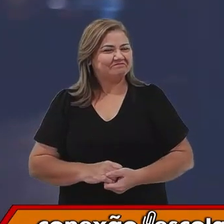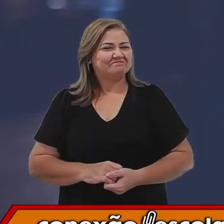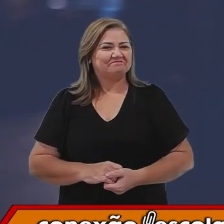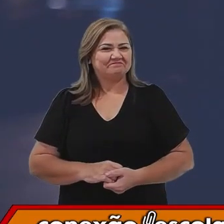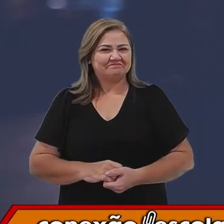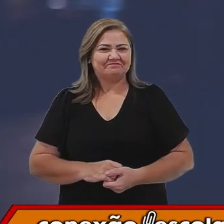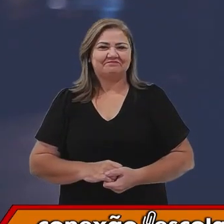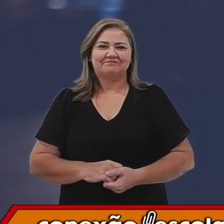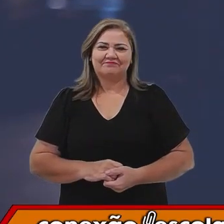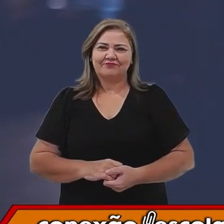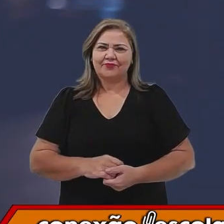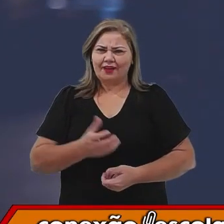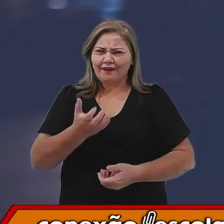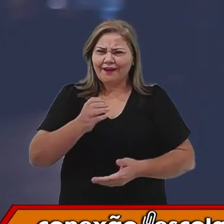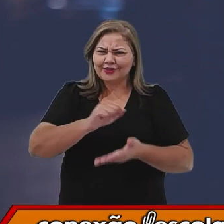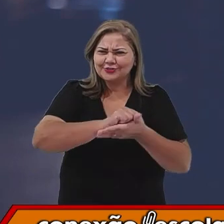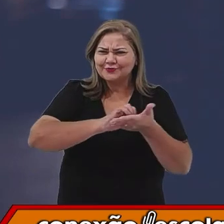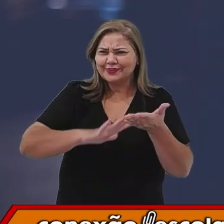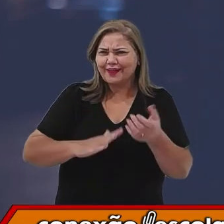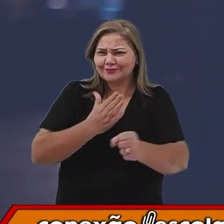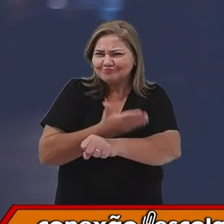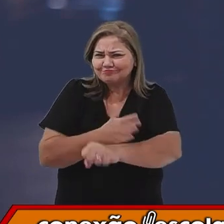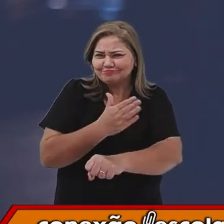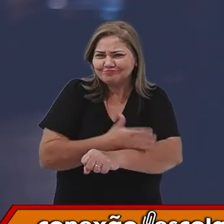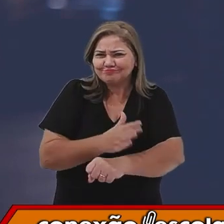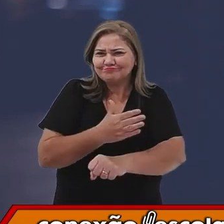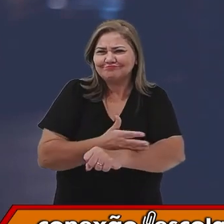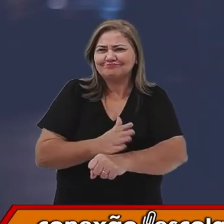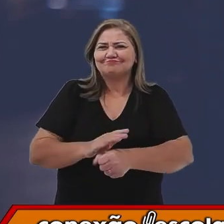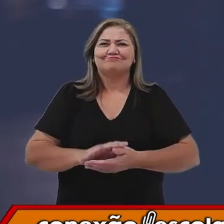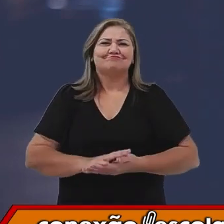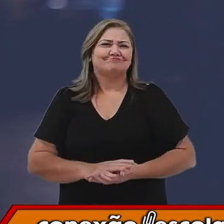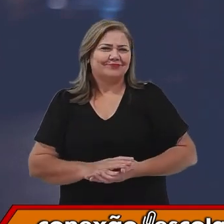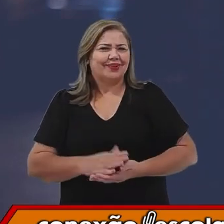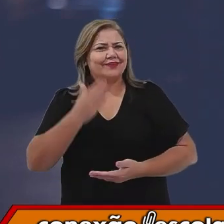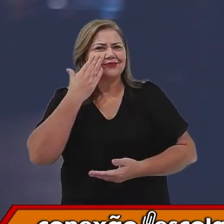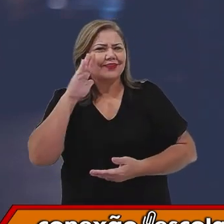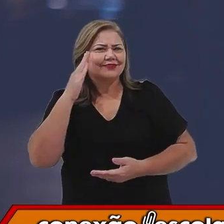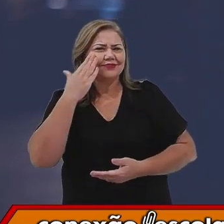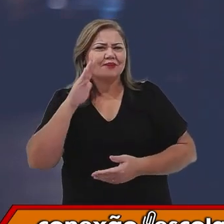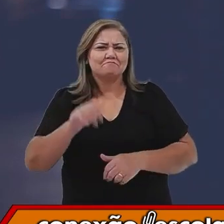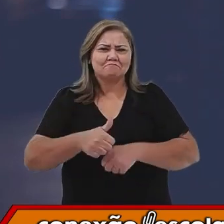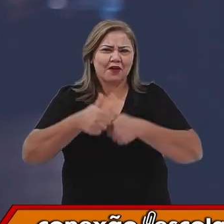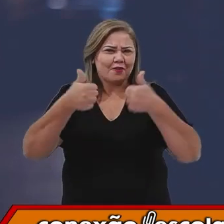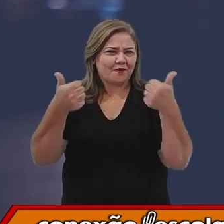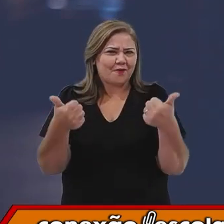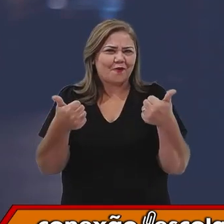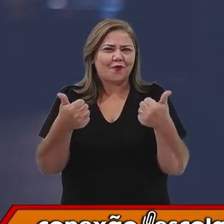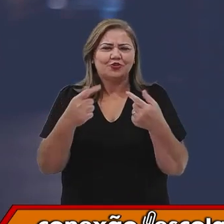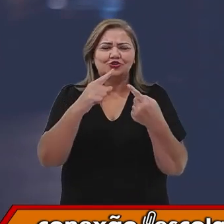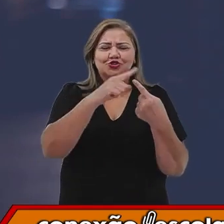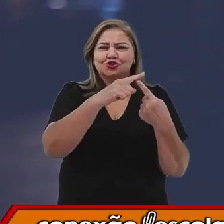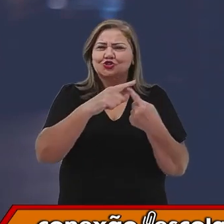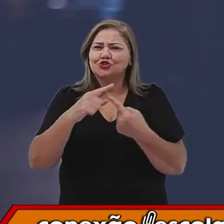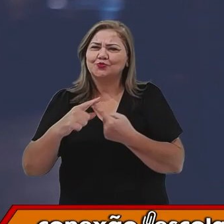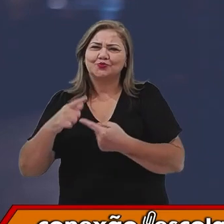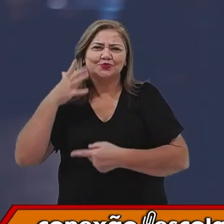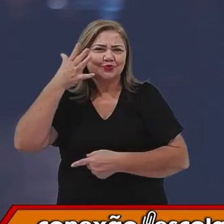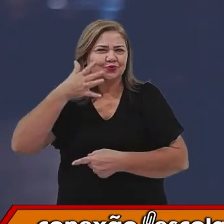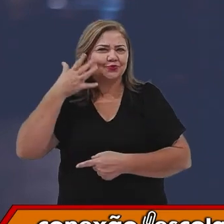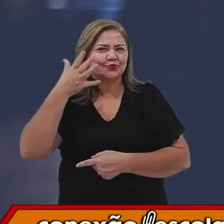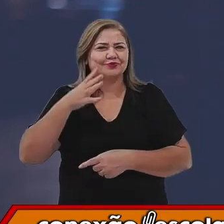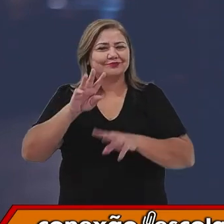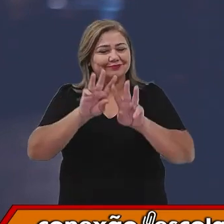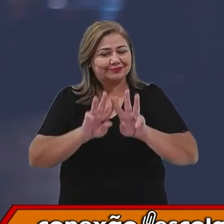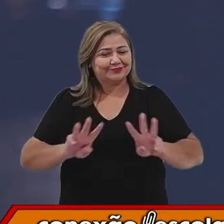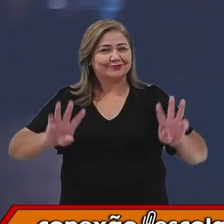Bem, quer fazer uns exercícios para praticar e entender melhor os tipos de discurso? Acesse